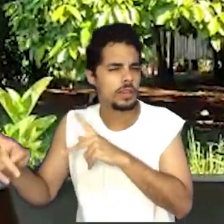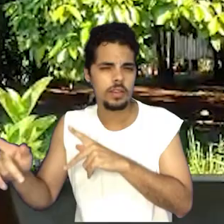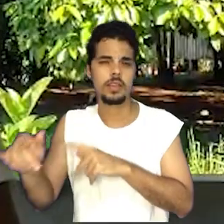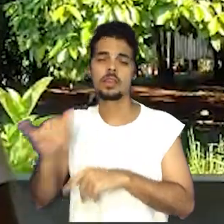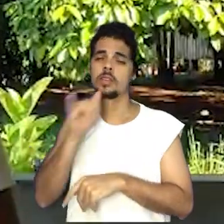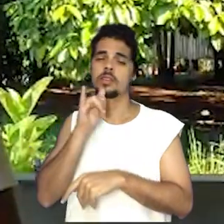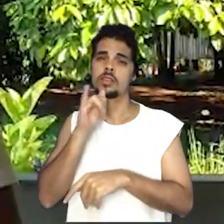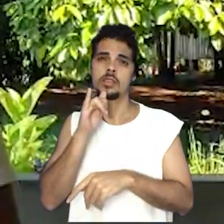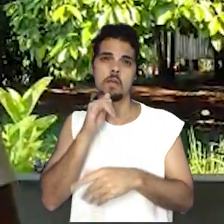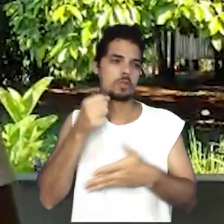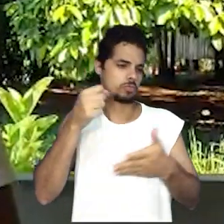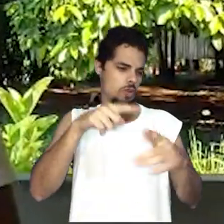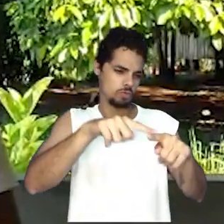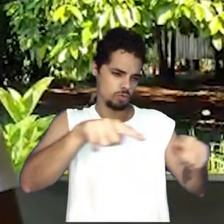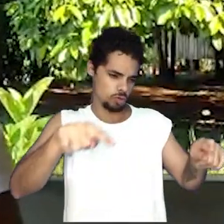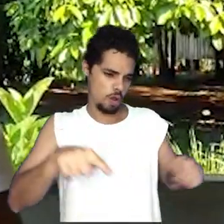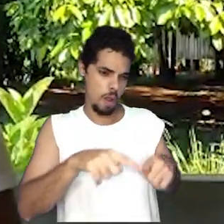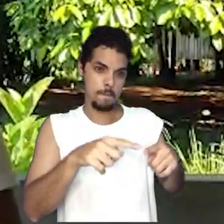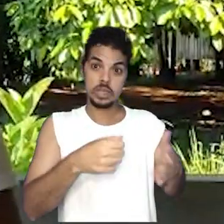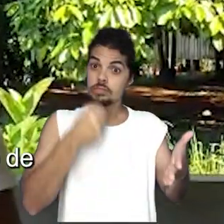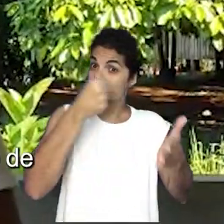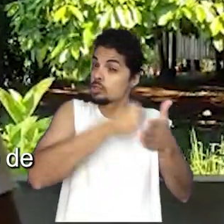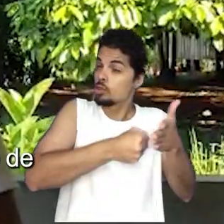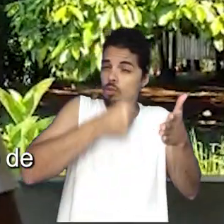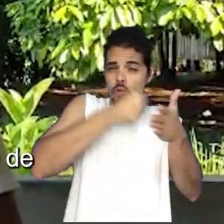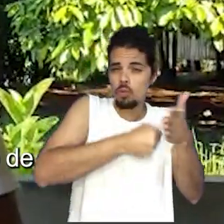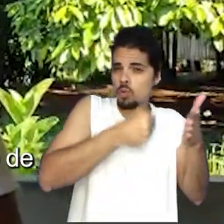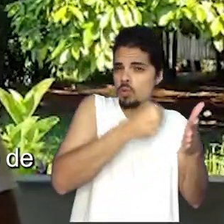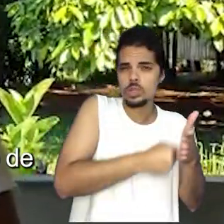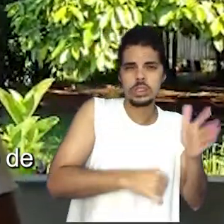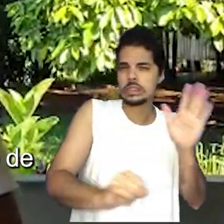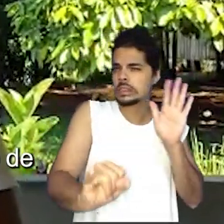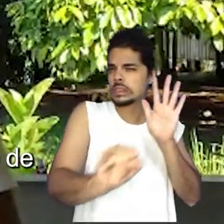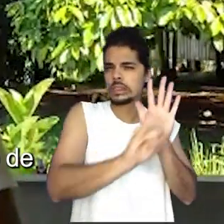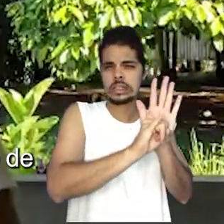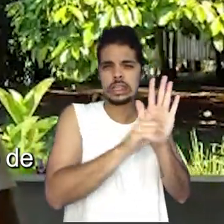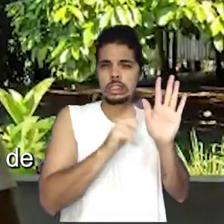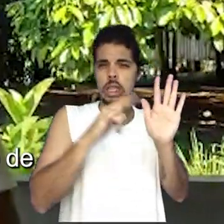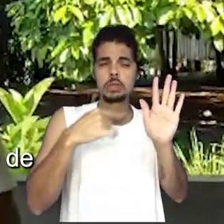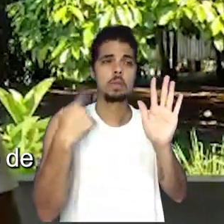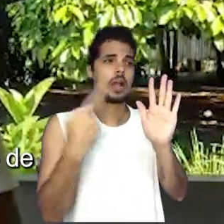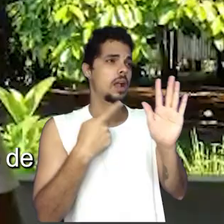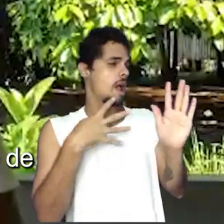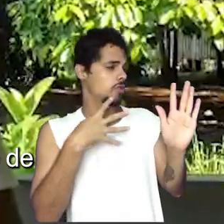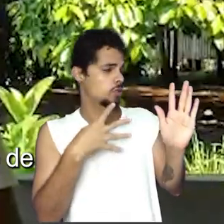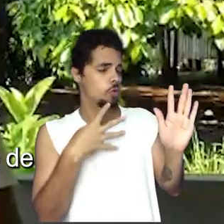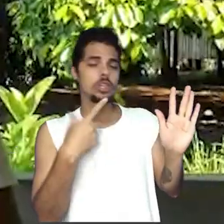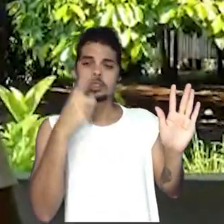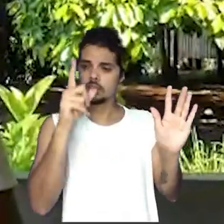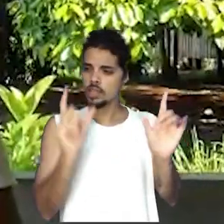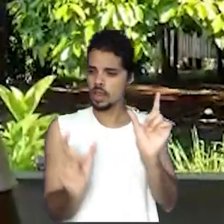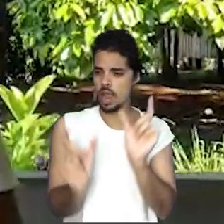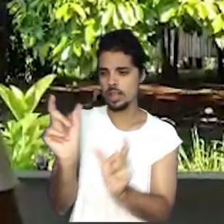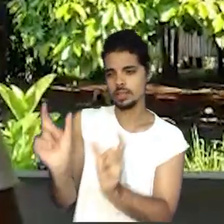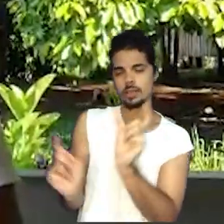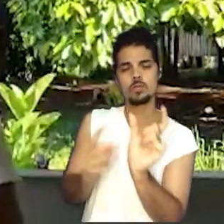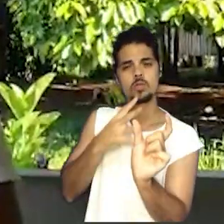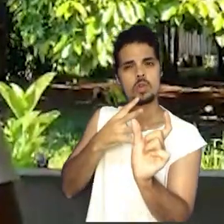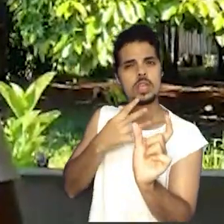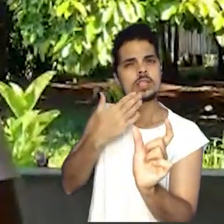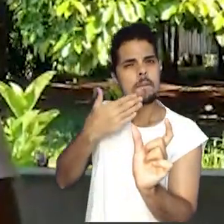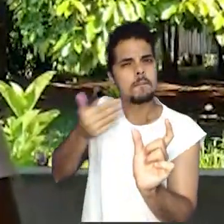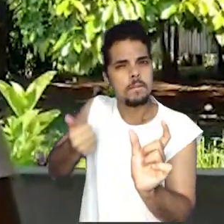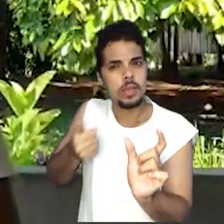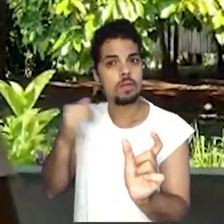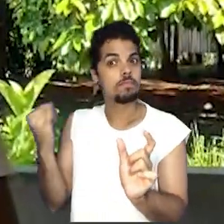como um espaço civilizatório. Hoje a gente vê a escola como um espaço de luta, de reforçar nossa identidade, de valorizar a